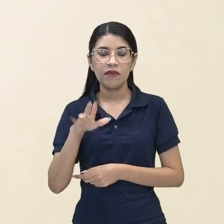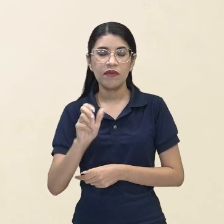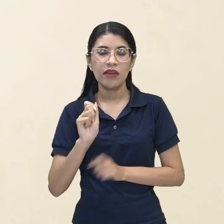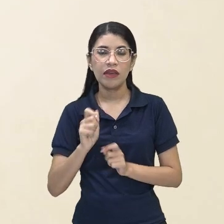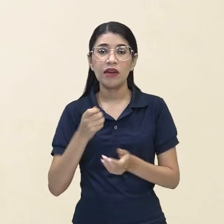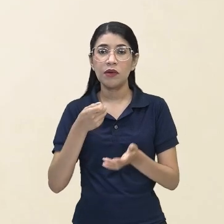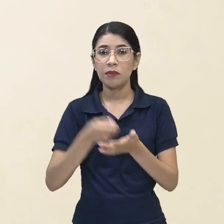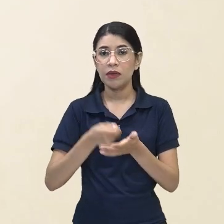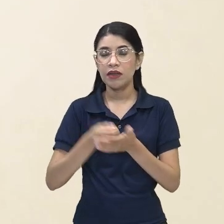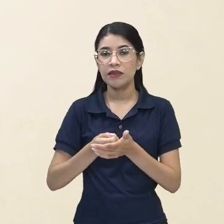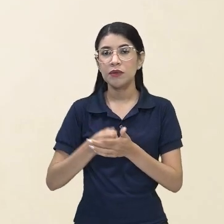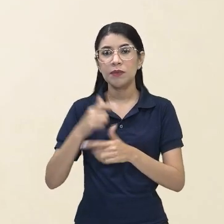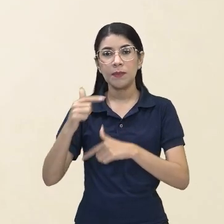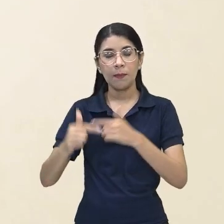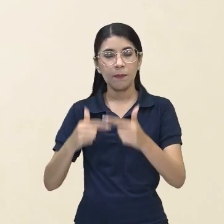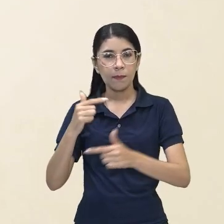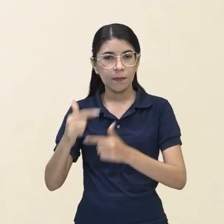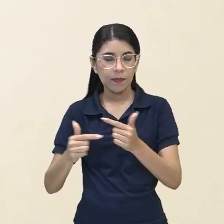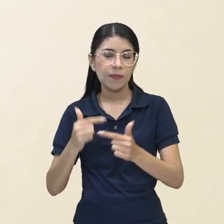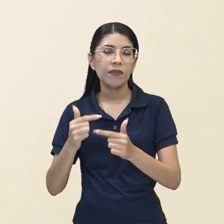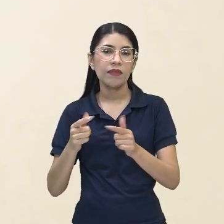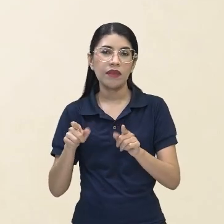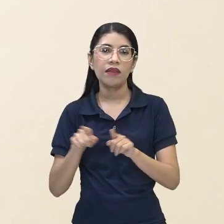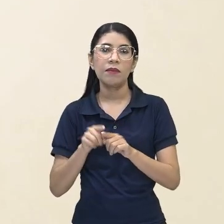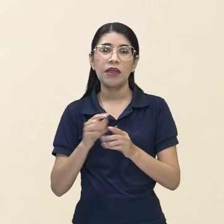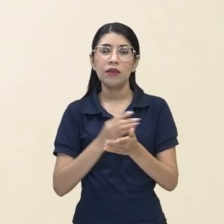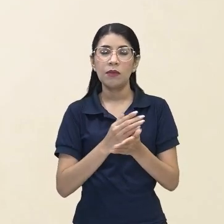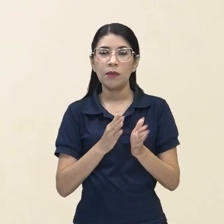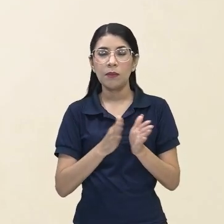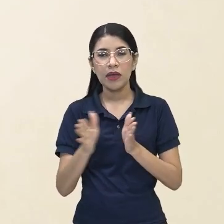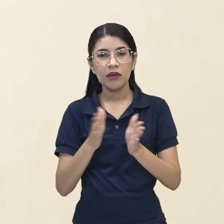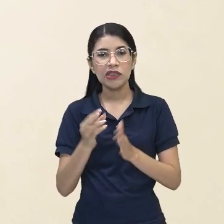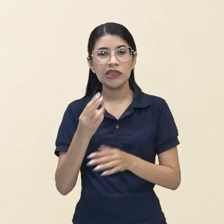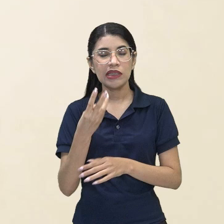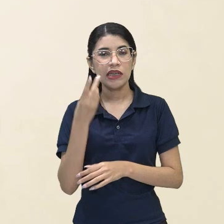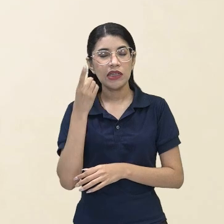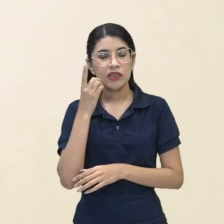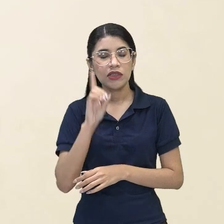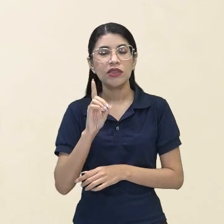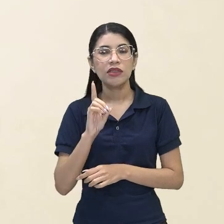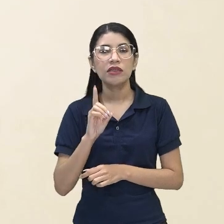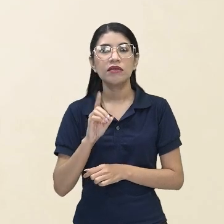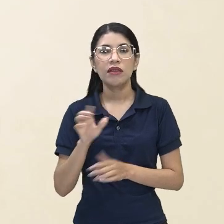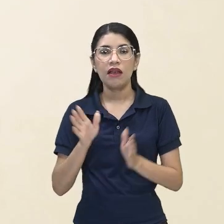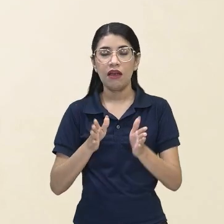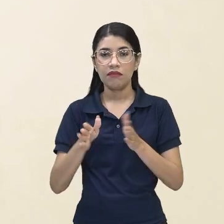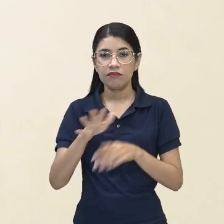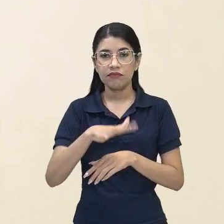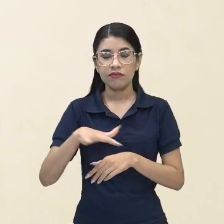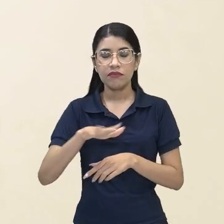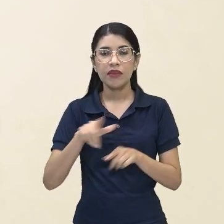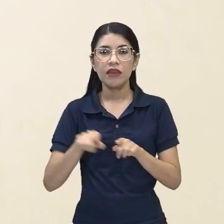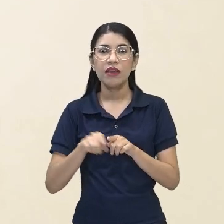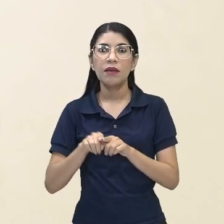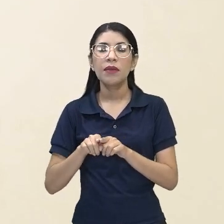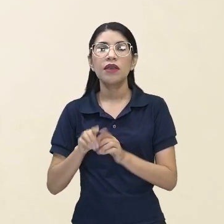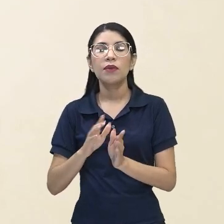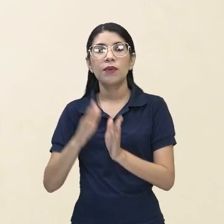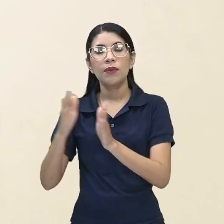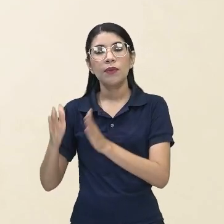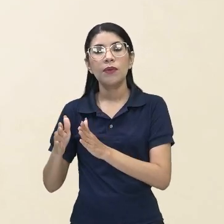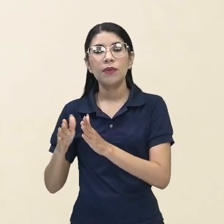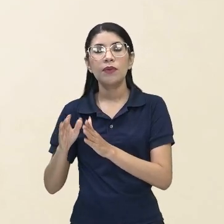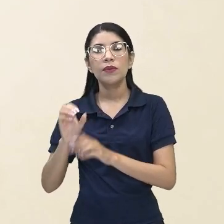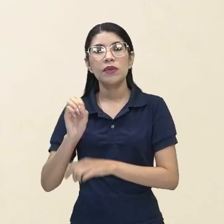do servo de trabalhar pelo menos 3 dias na semana no manso senhorial, e existia o manso servil, que era